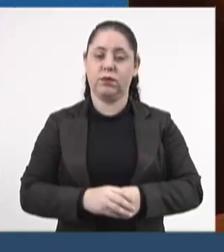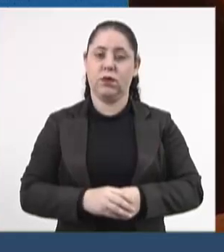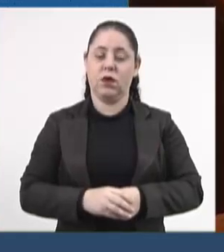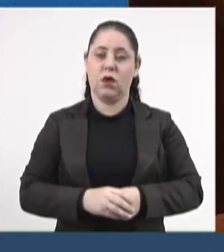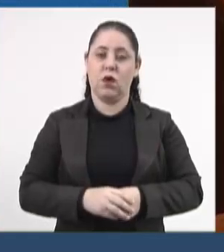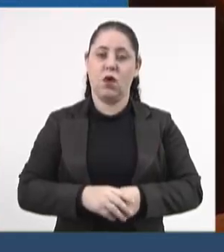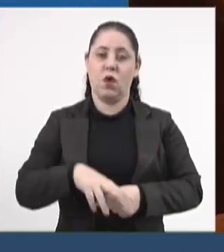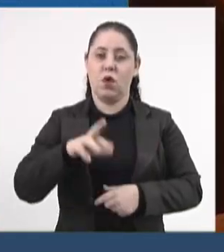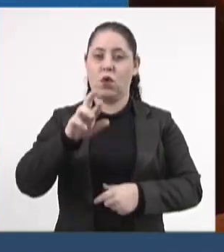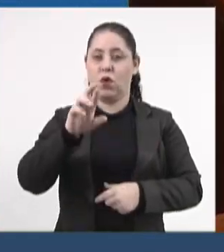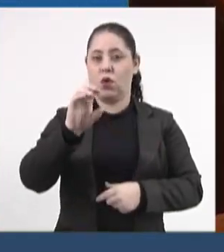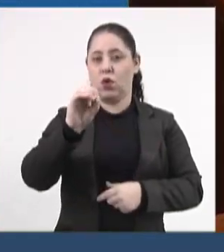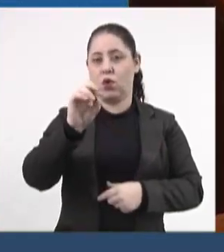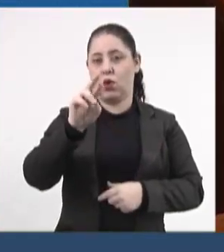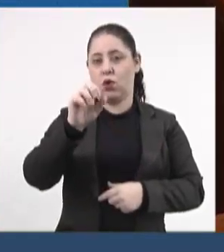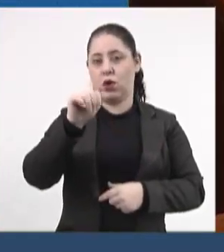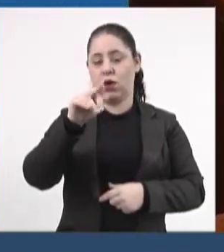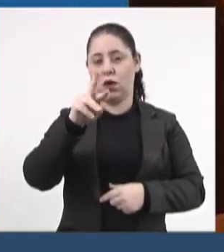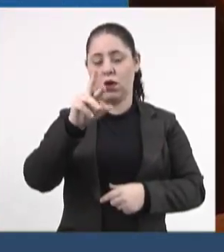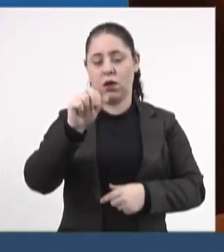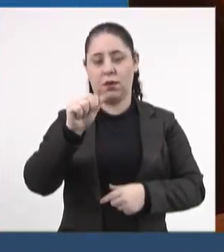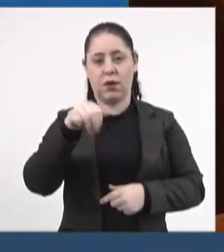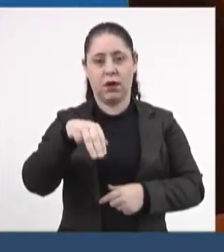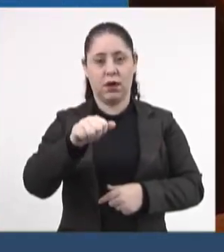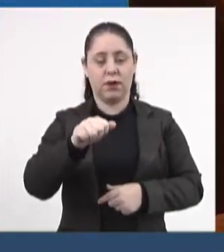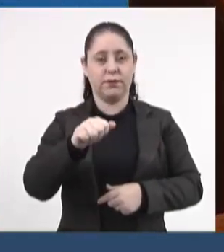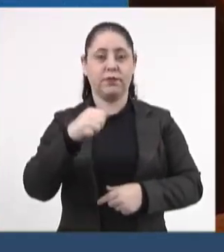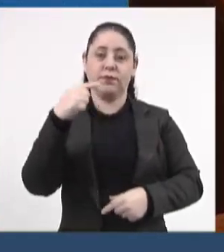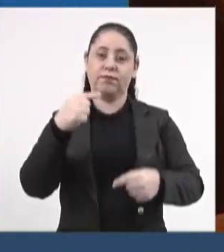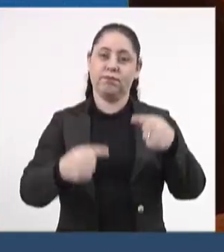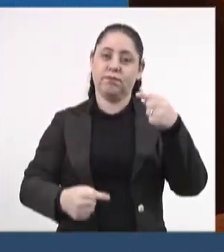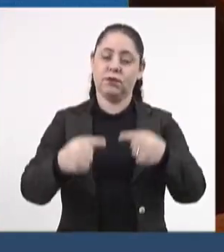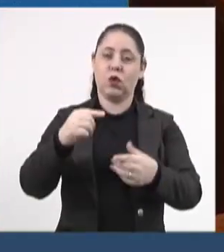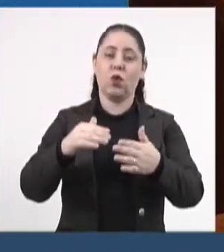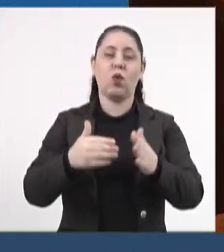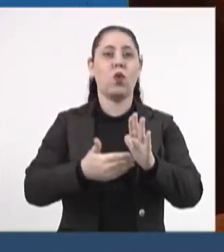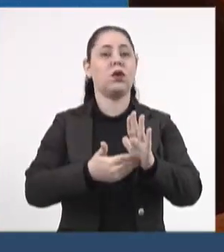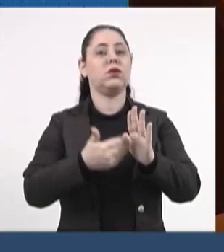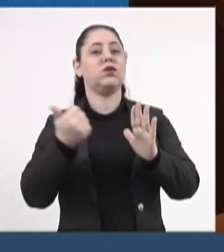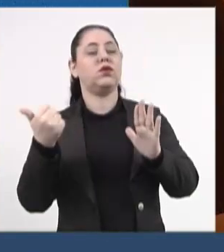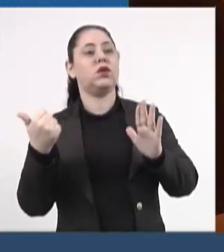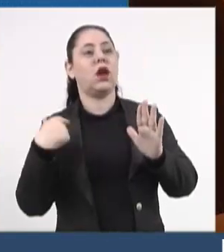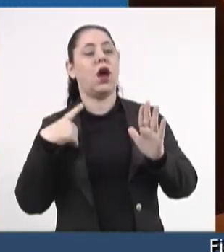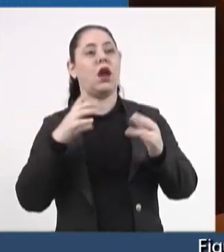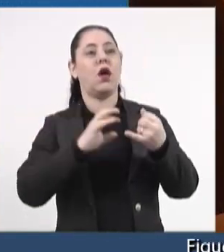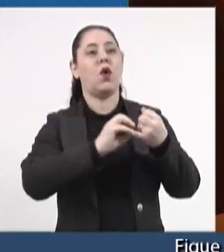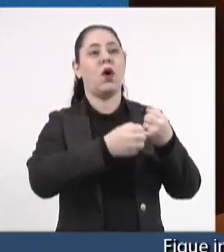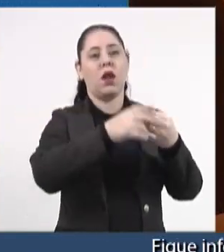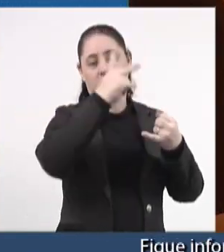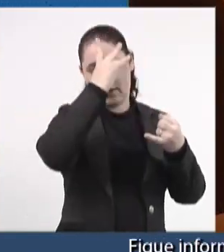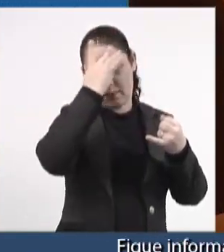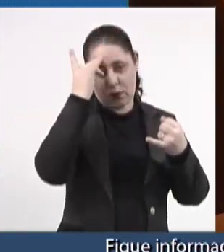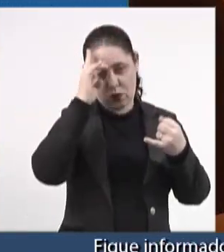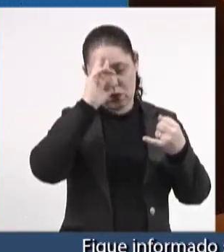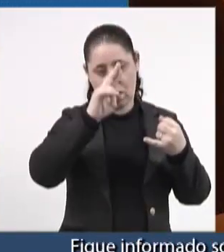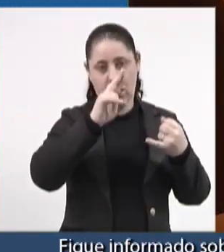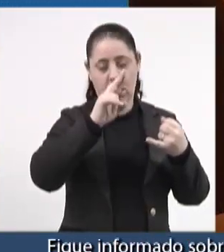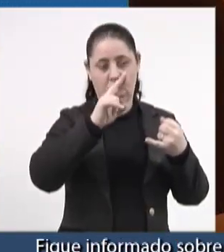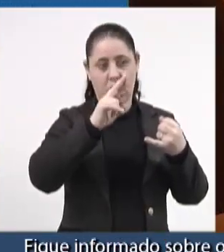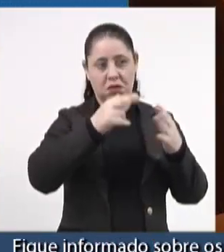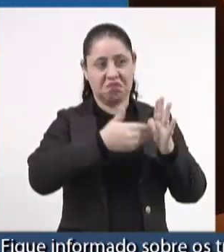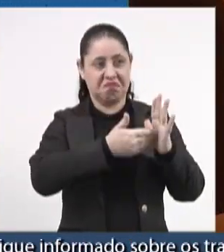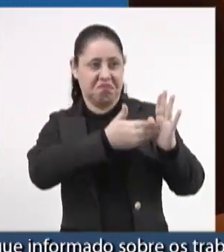de Roraima, fala-se que lá naquela discussão, quando tiraram os arrozeiros de lá, que os índios hoje